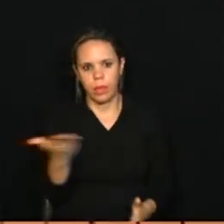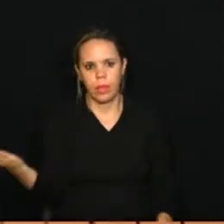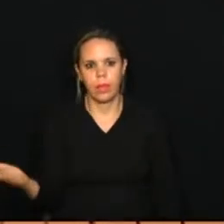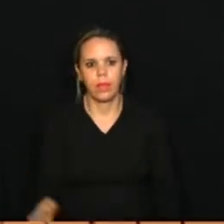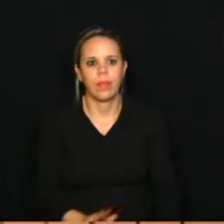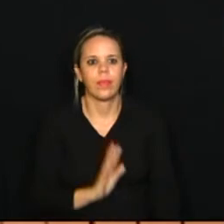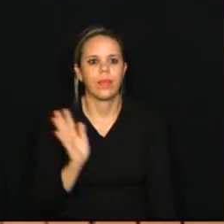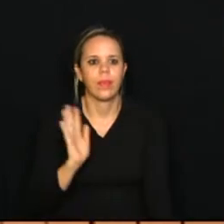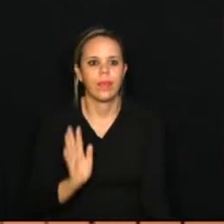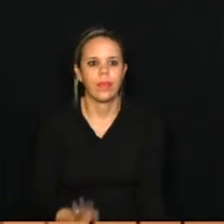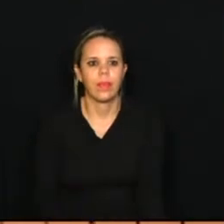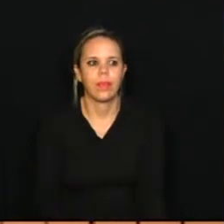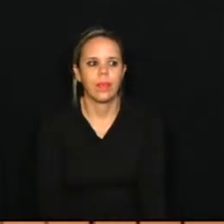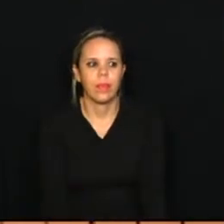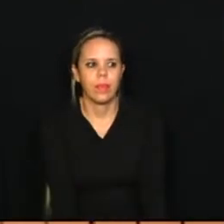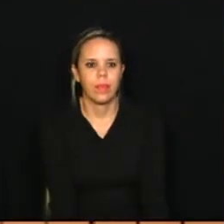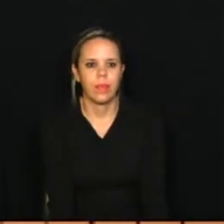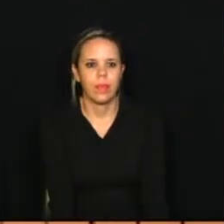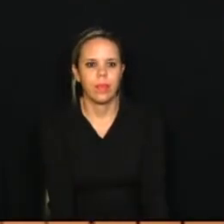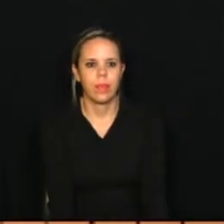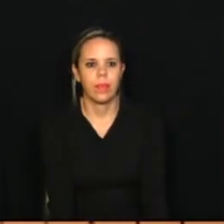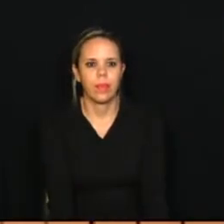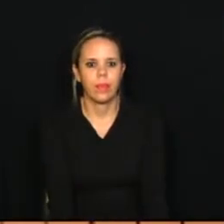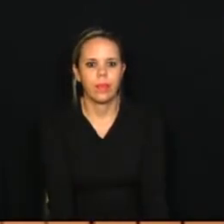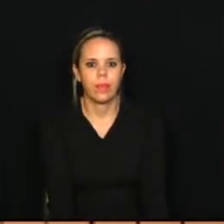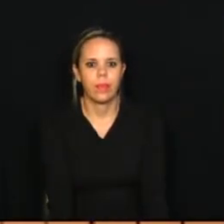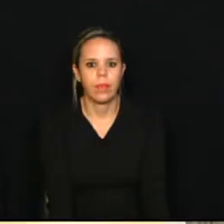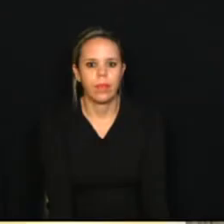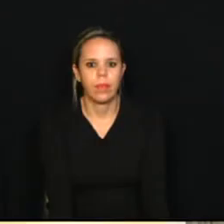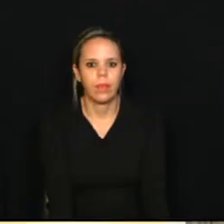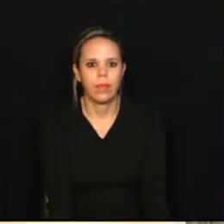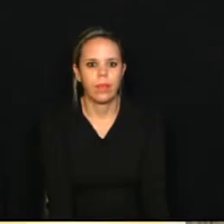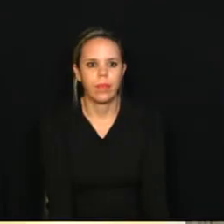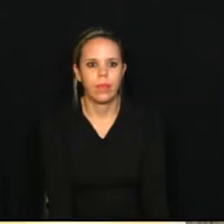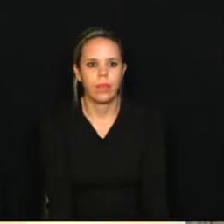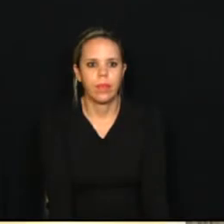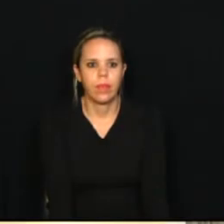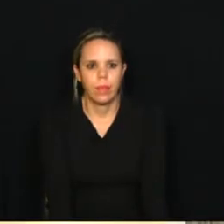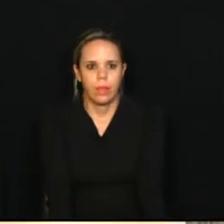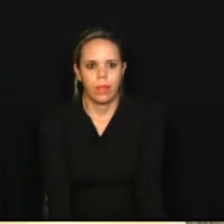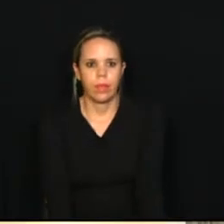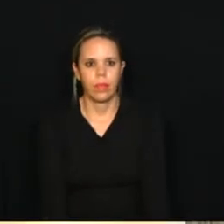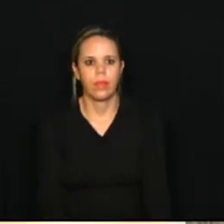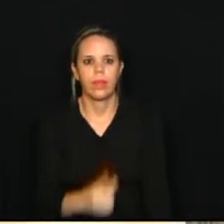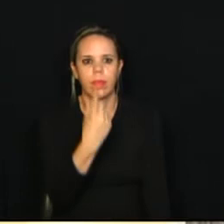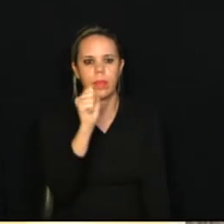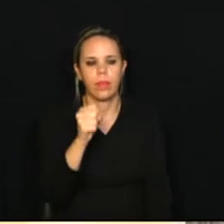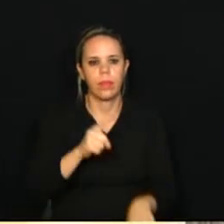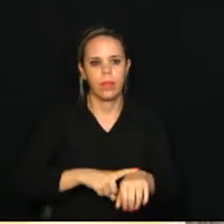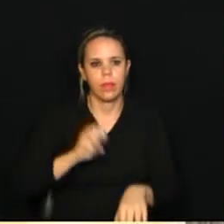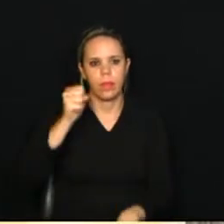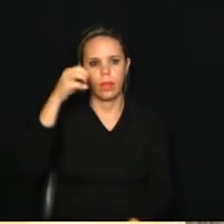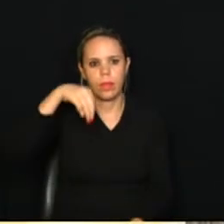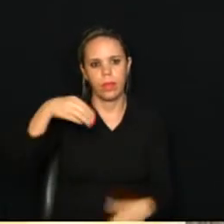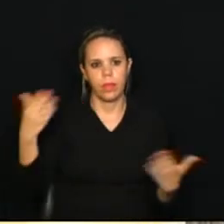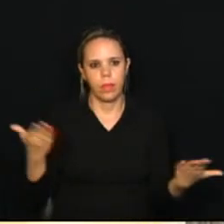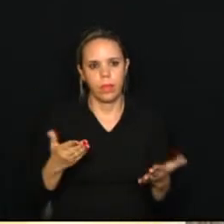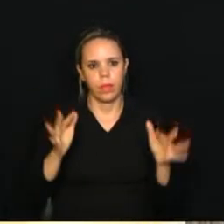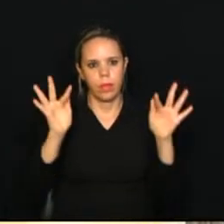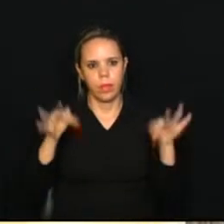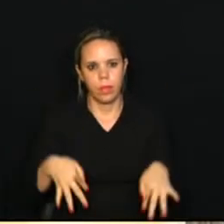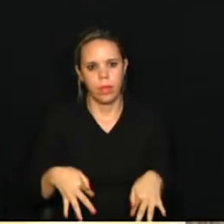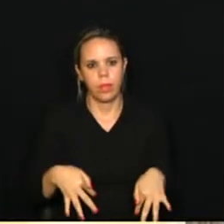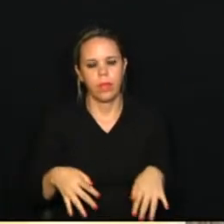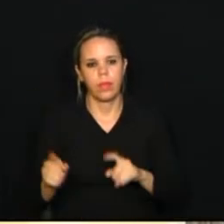Até logo. 18h08 agora, encerrada